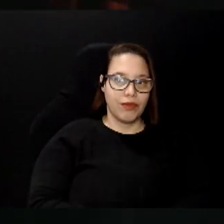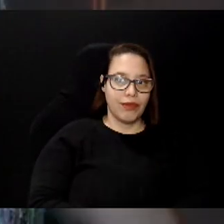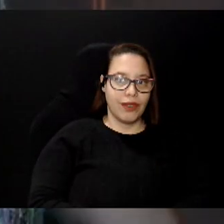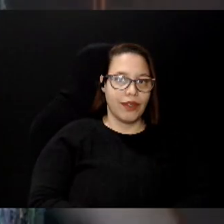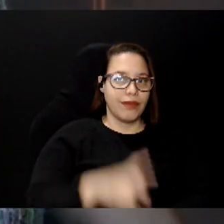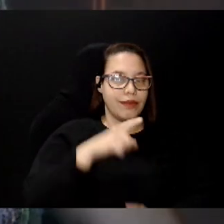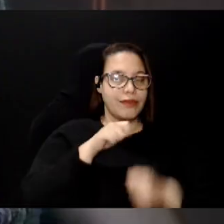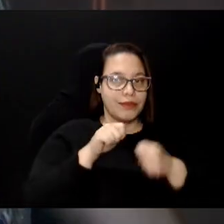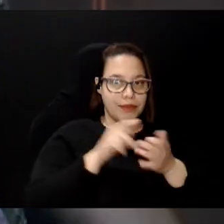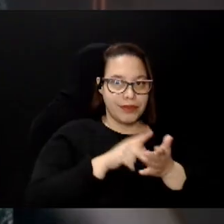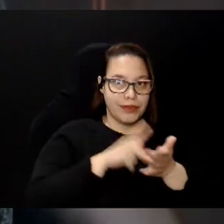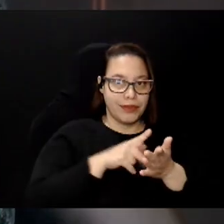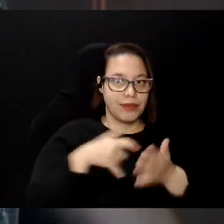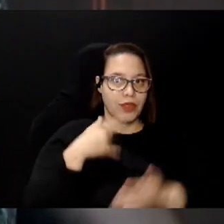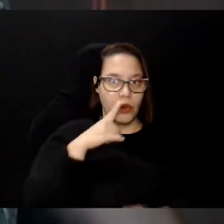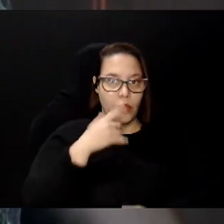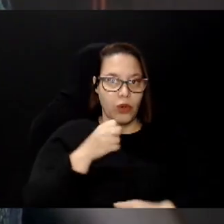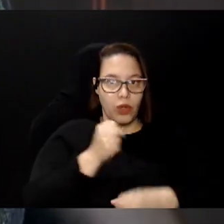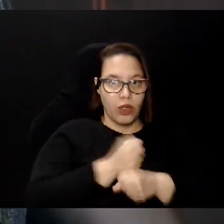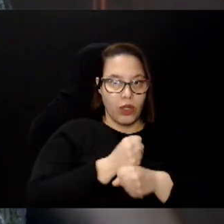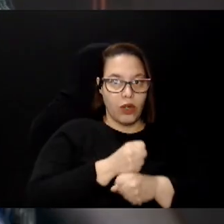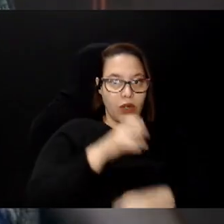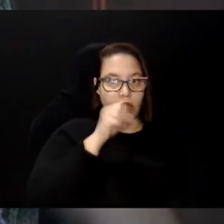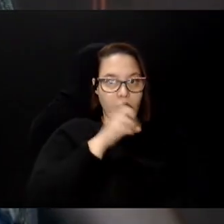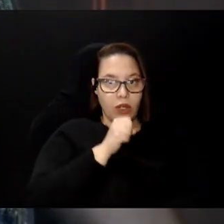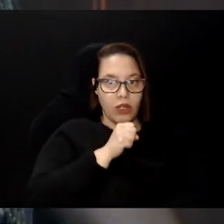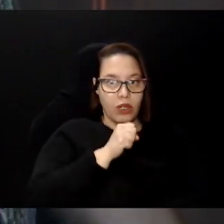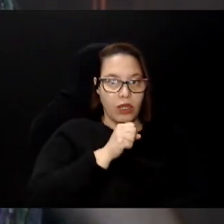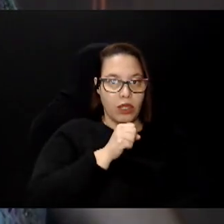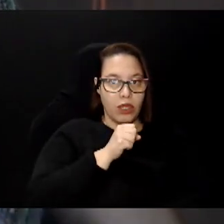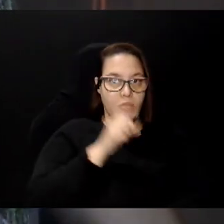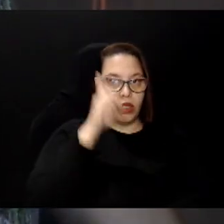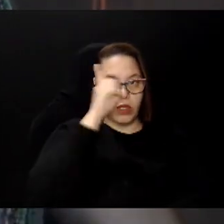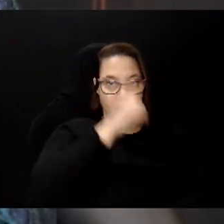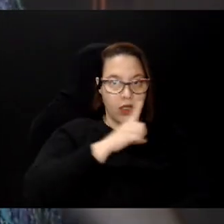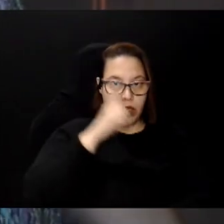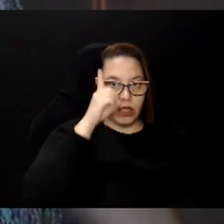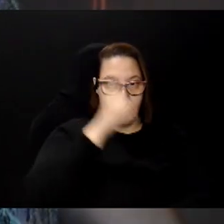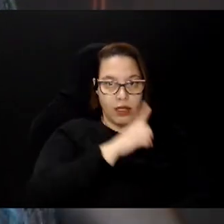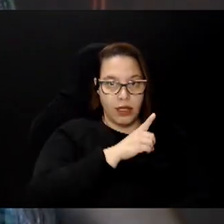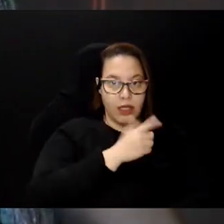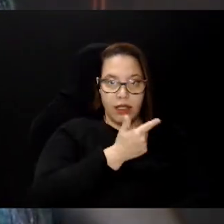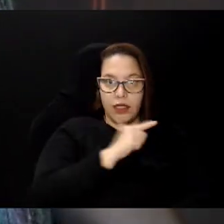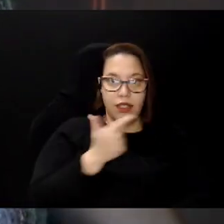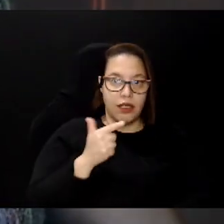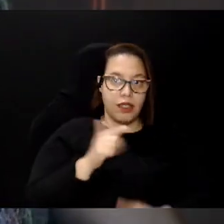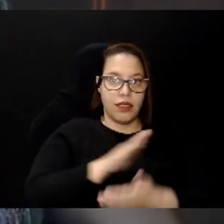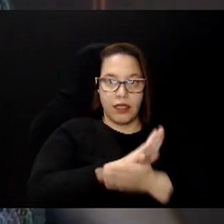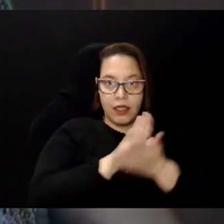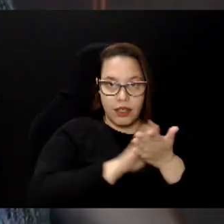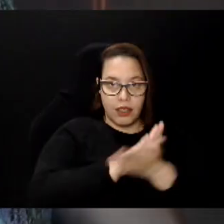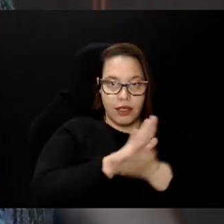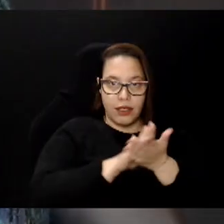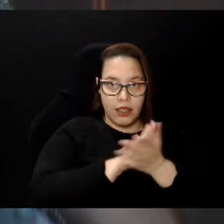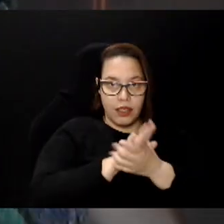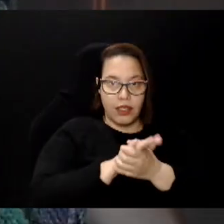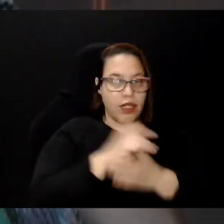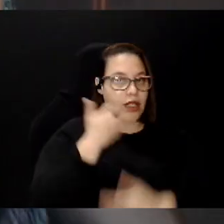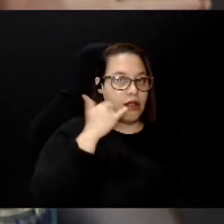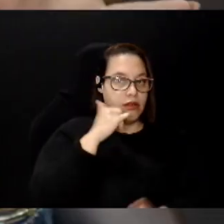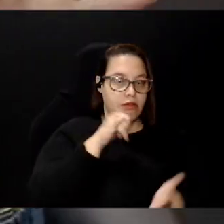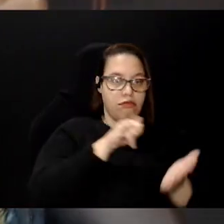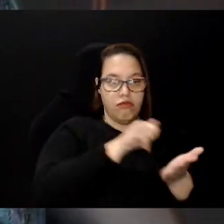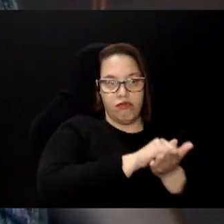aniversário esse ano caiu num sábado. Eu fiquei sábado e domingo sem nada. Sem celular, sem computador,